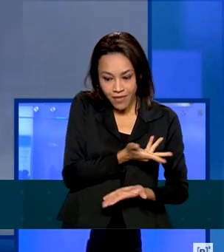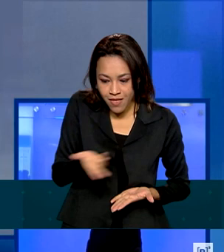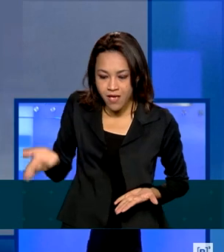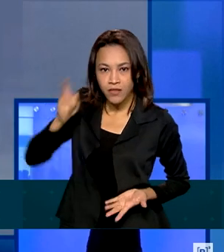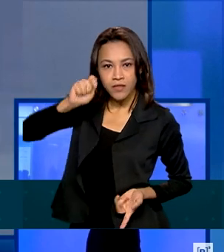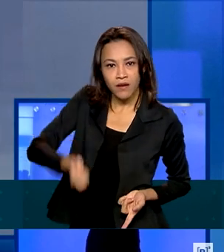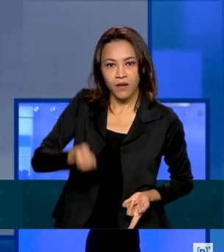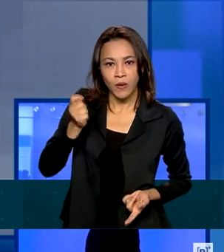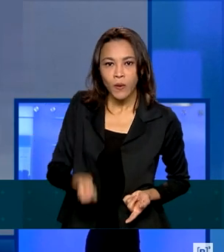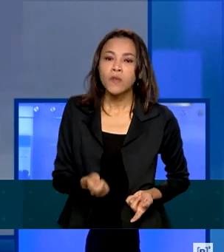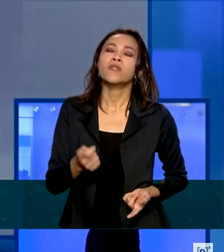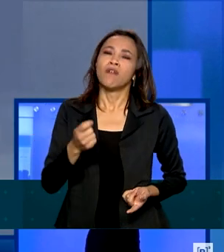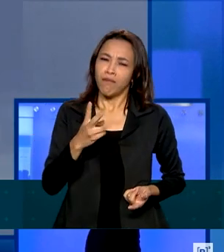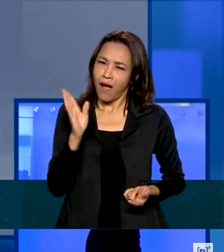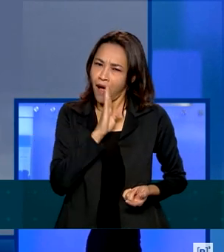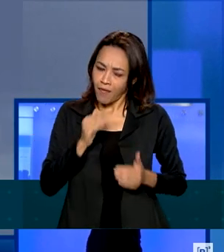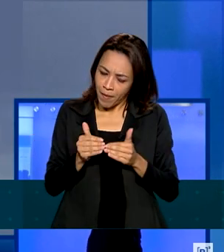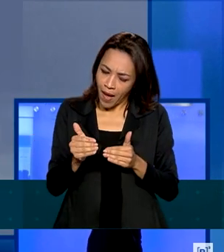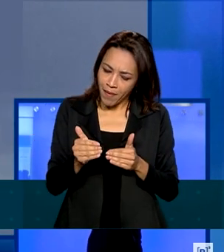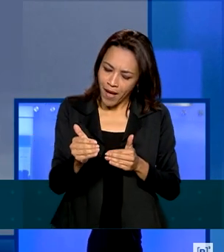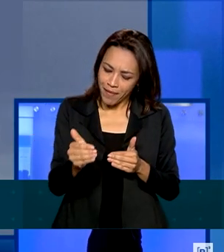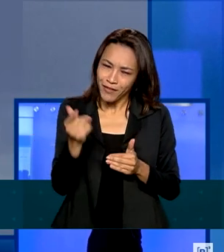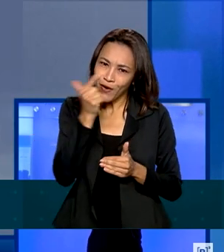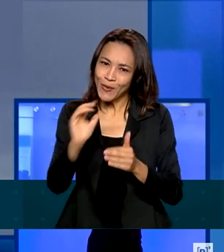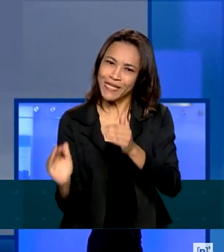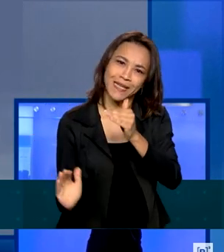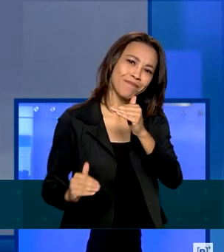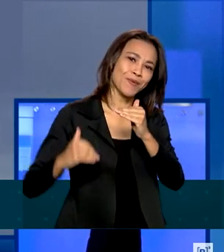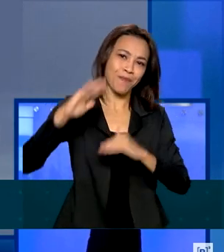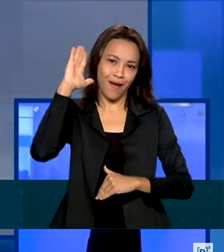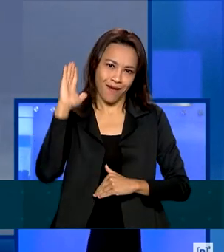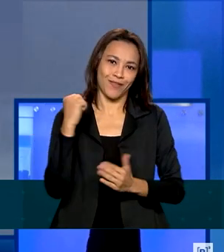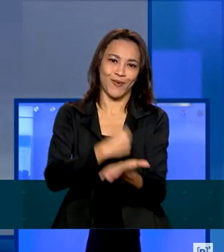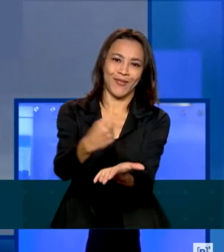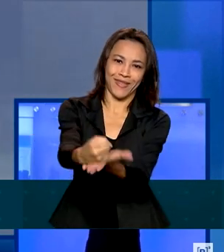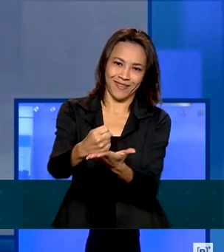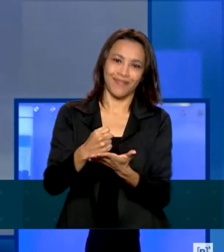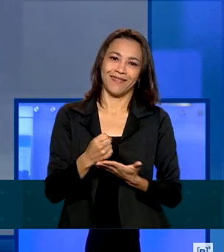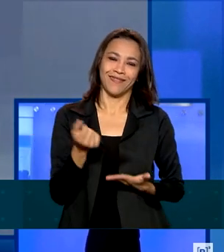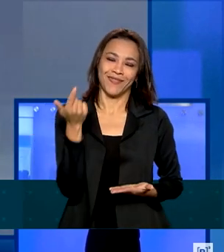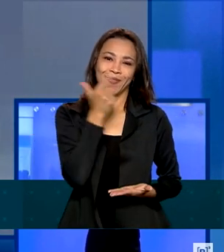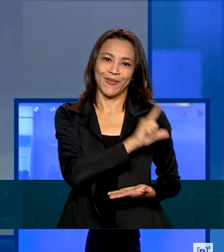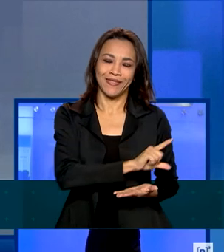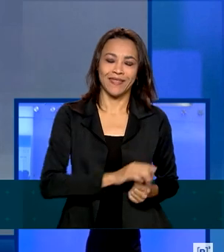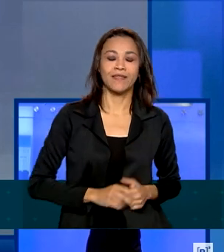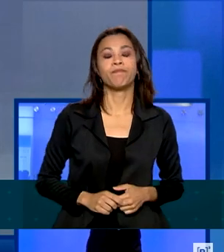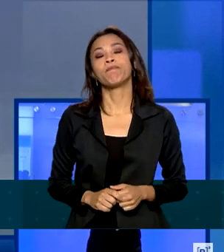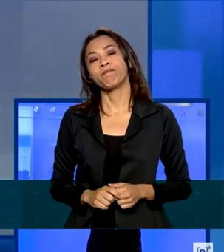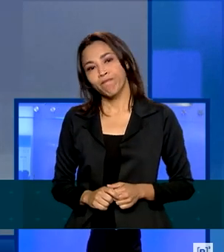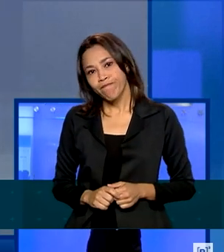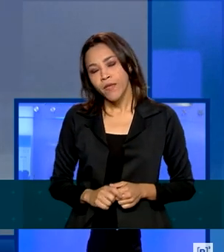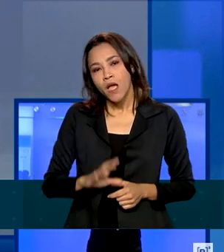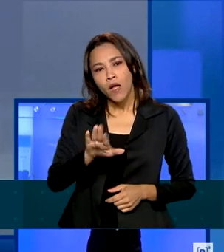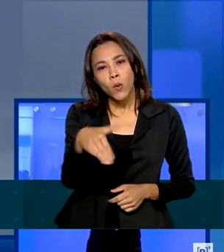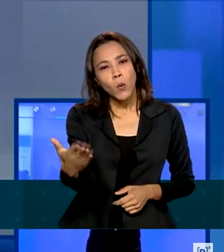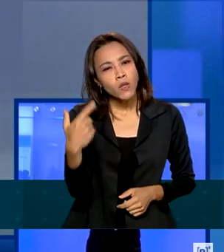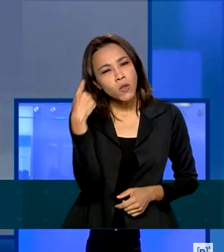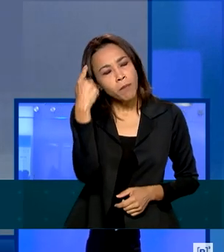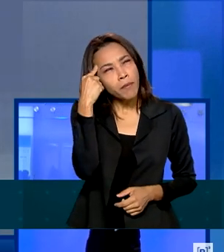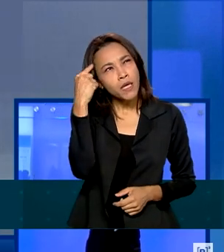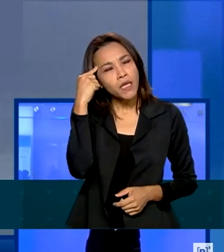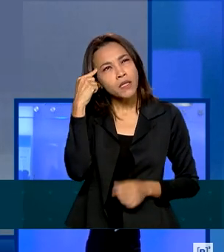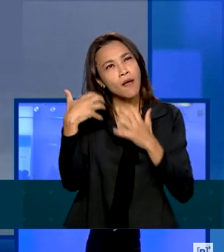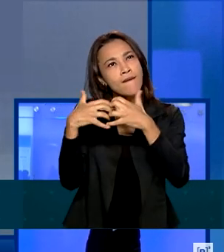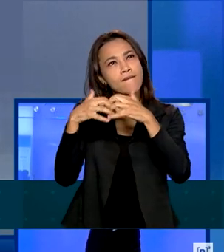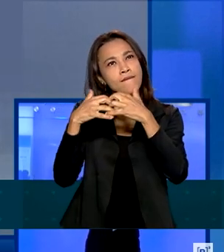estão em breve a gente vai estar rompendo essa barreira dos 100 milhões de contratos e quando a gente pensa naquilo que virá